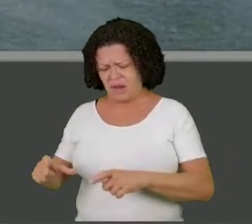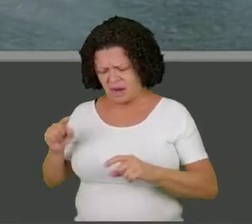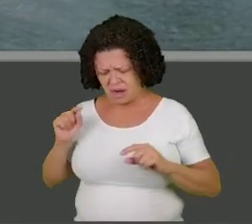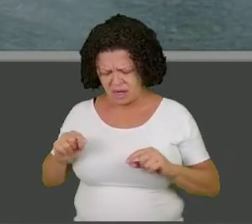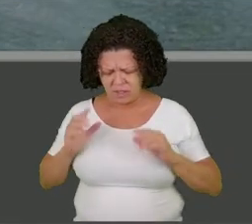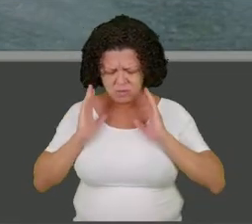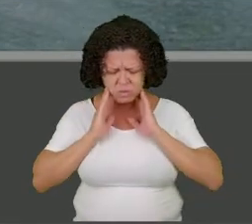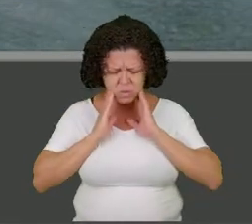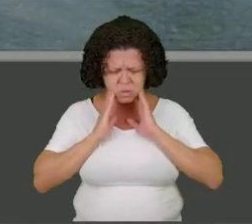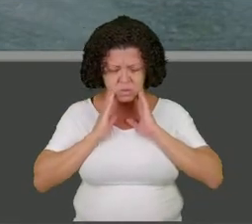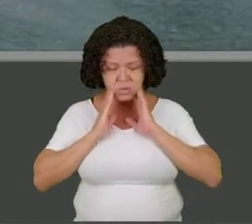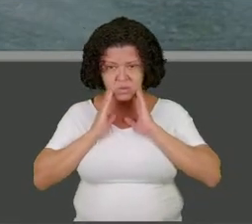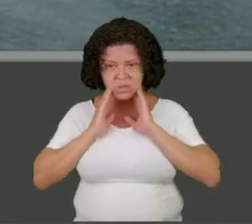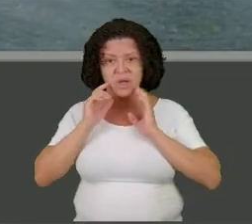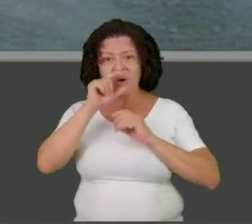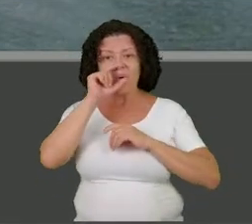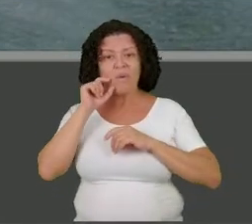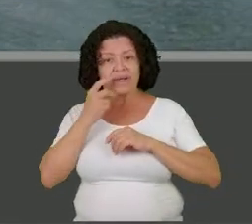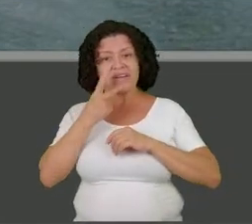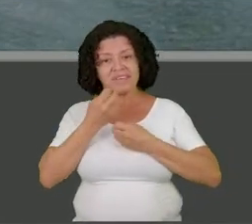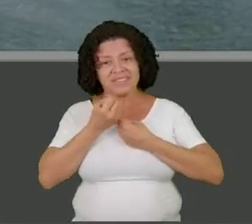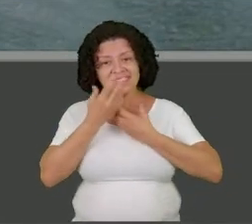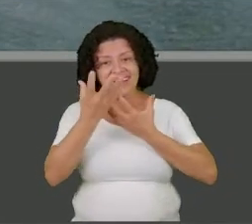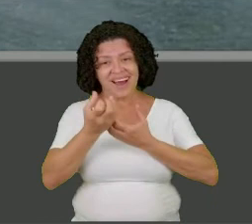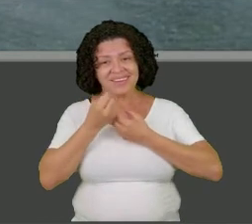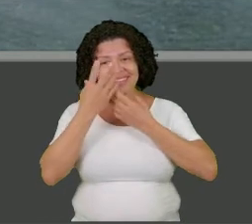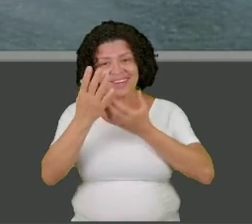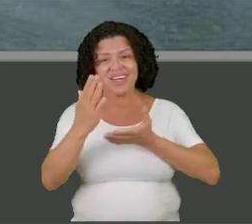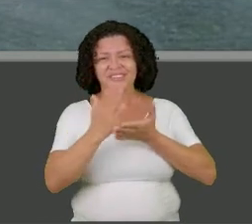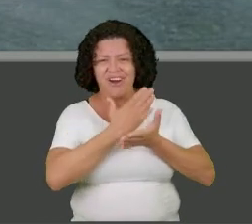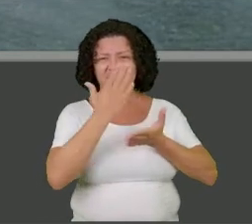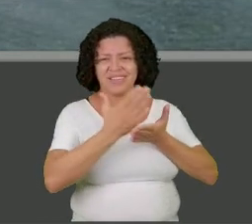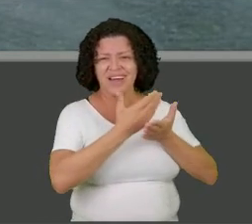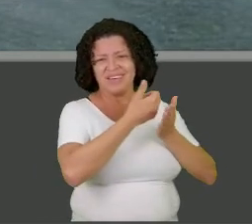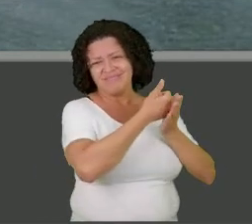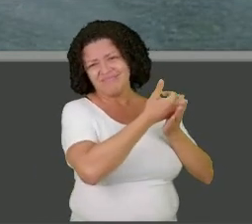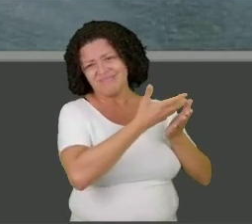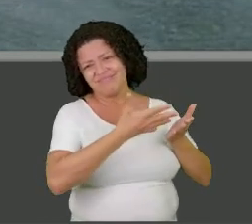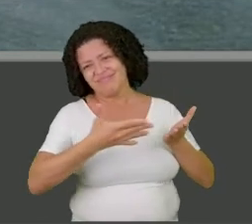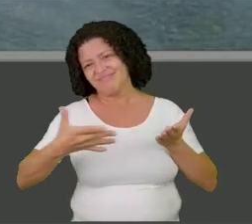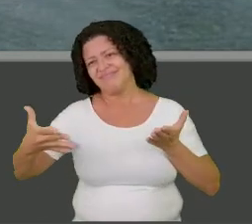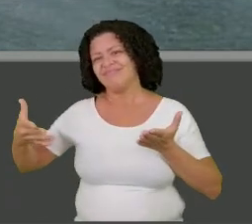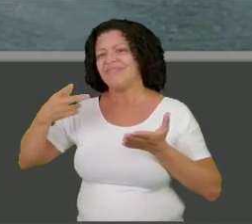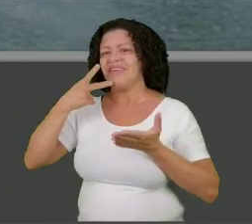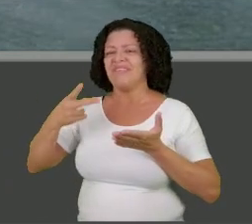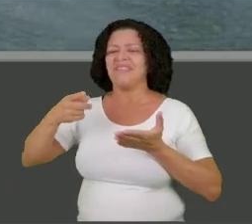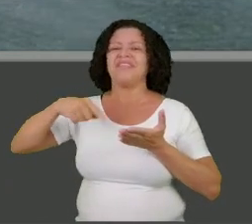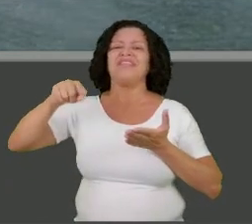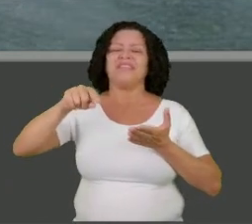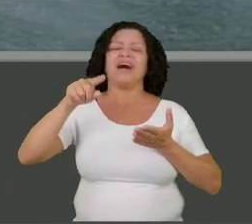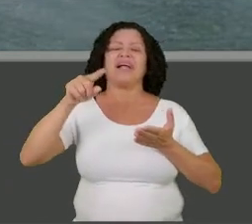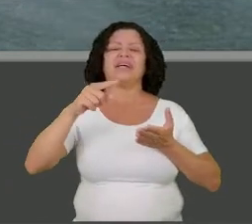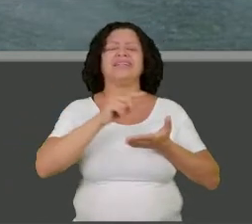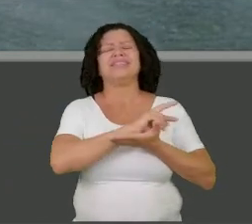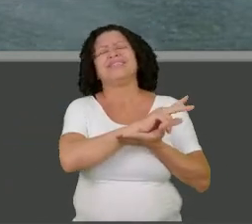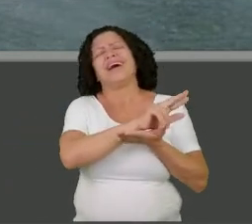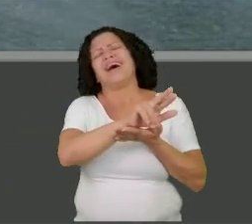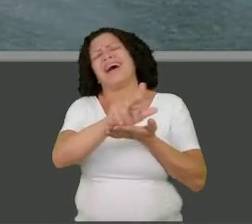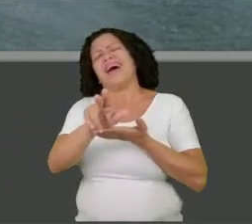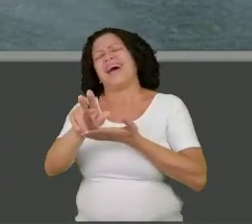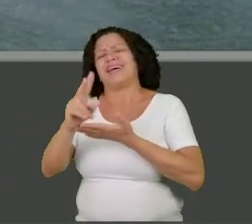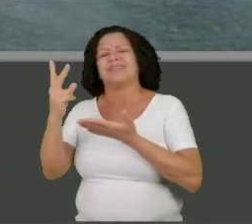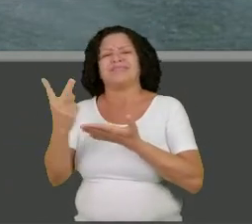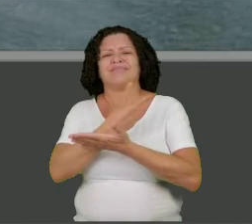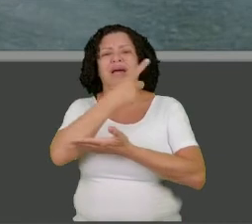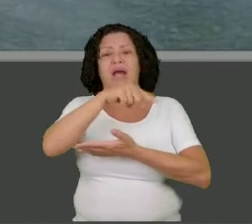essa região, né? O que é esse umbral. E o próprio André Luiz vem contar na sua série de livros da vida no mundo